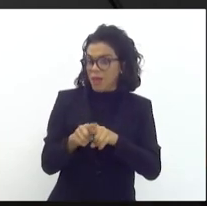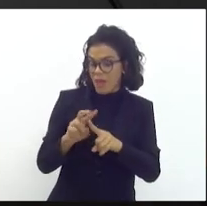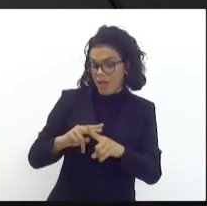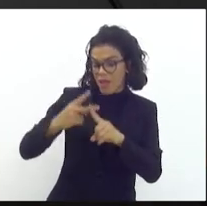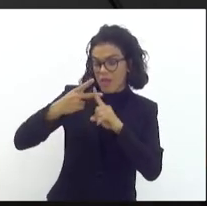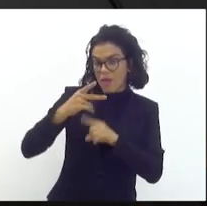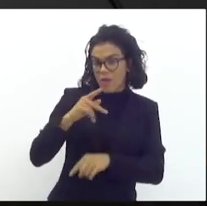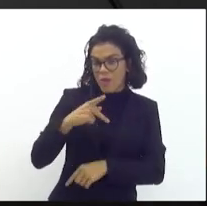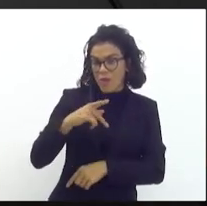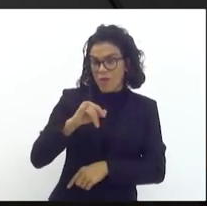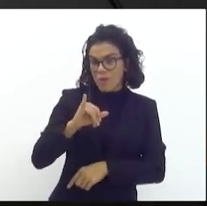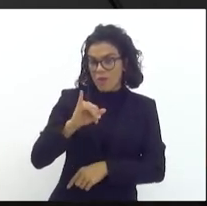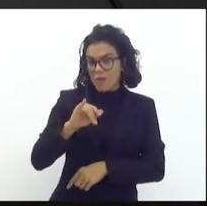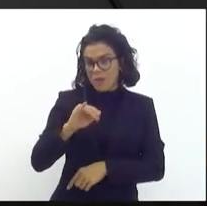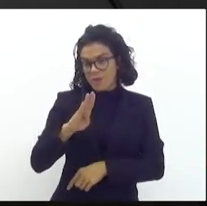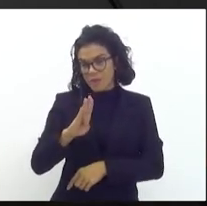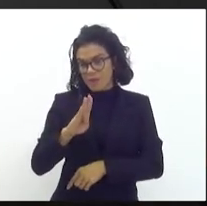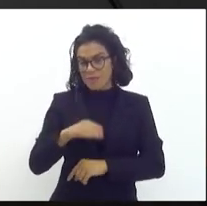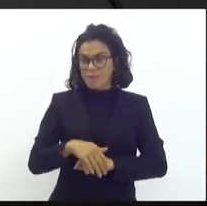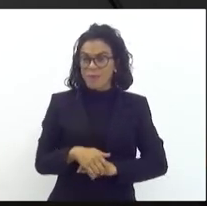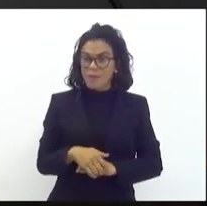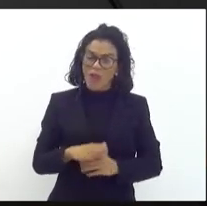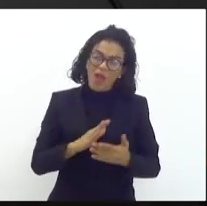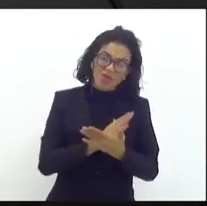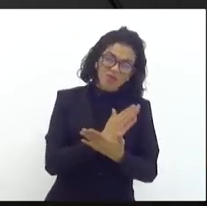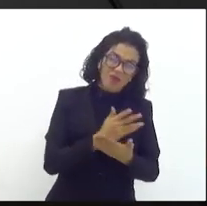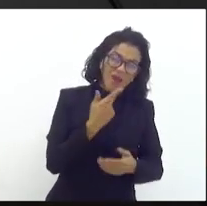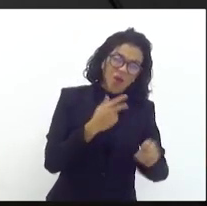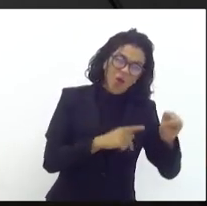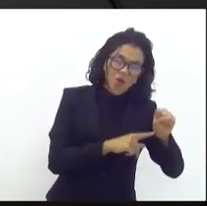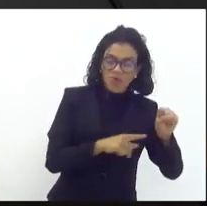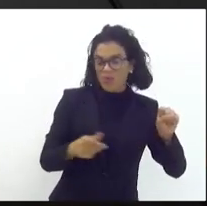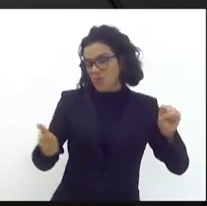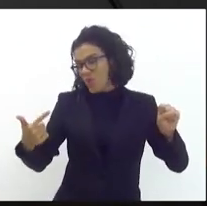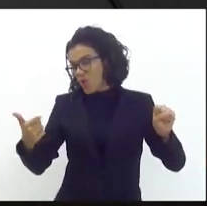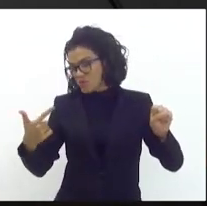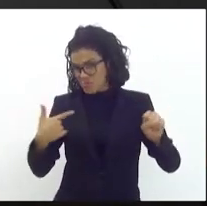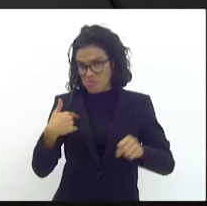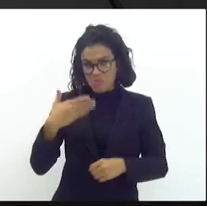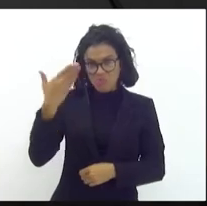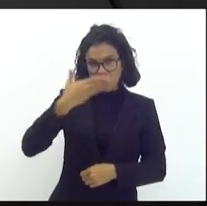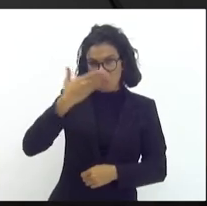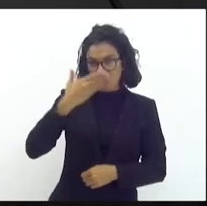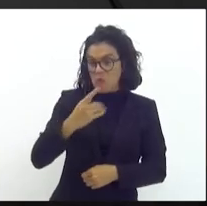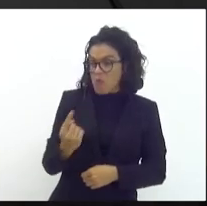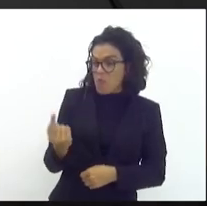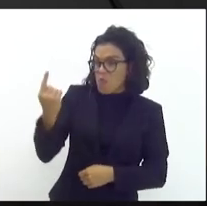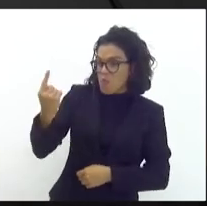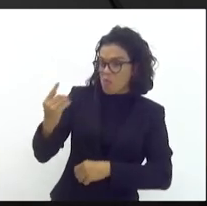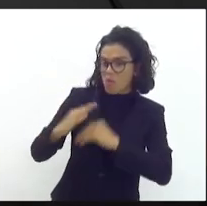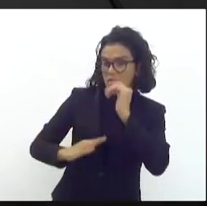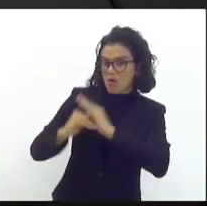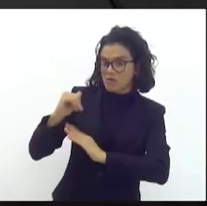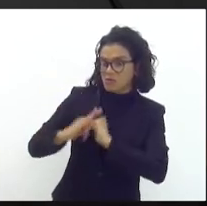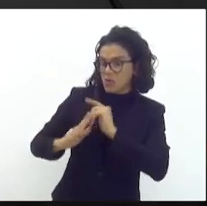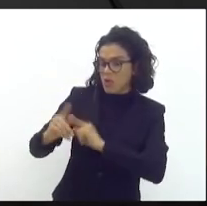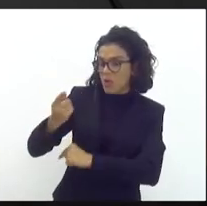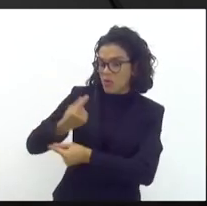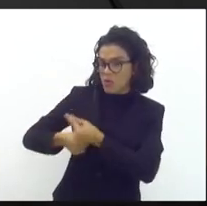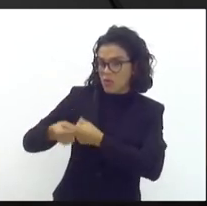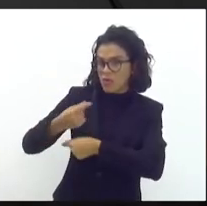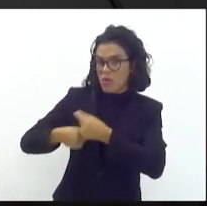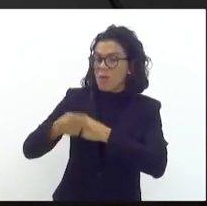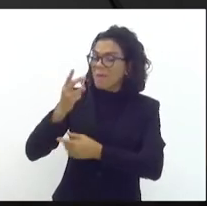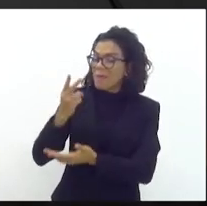PIB potencial uns falam 8 outros falam mas eu não vi um economista mesmo